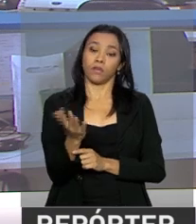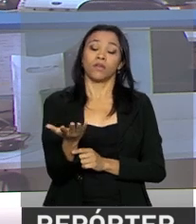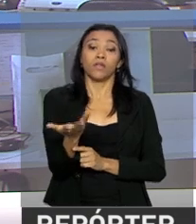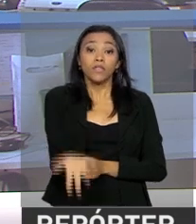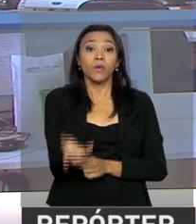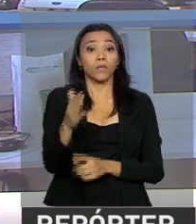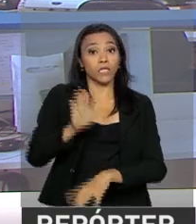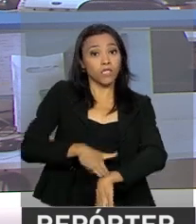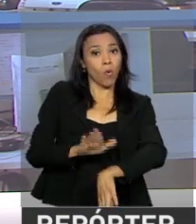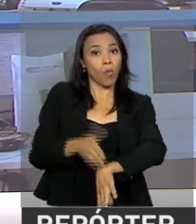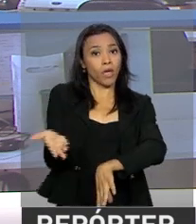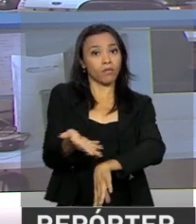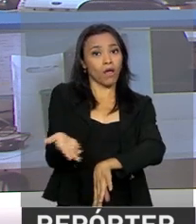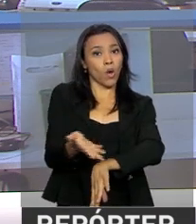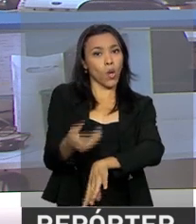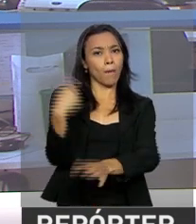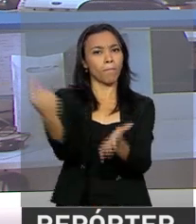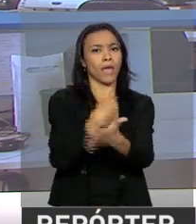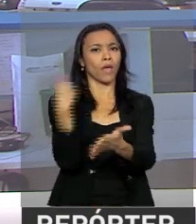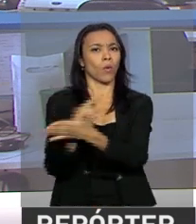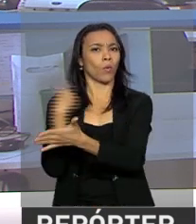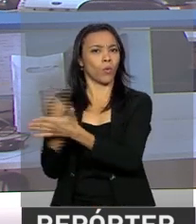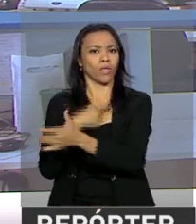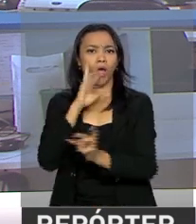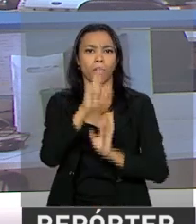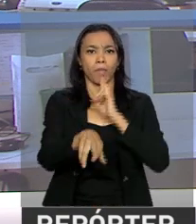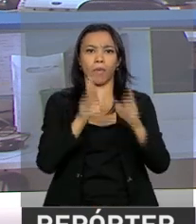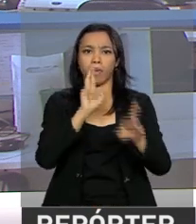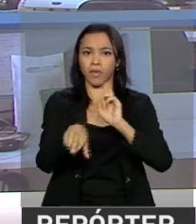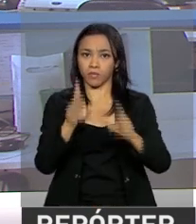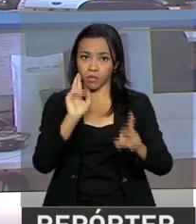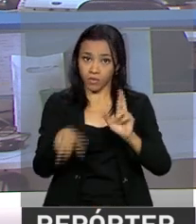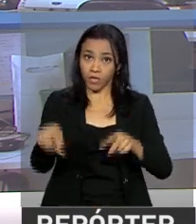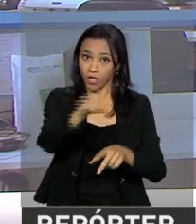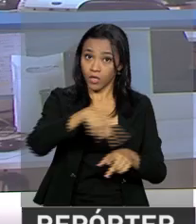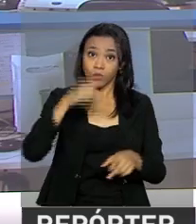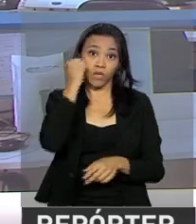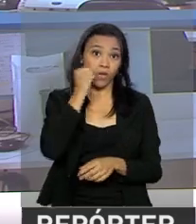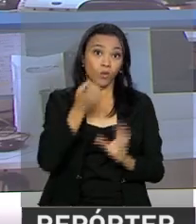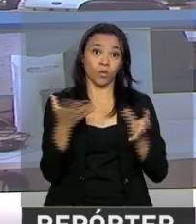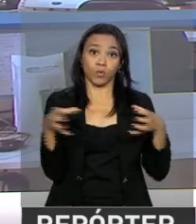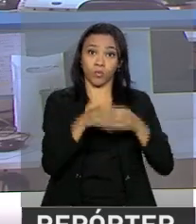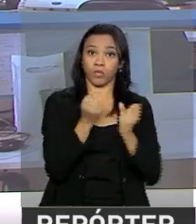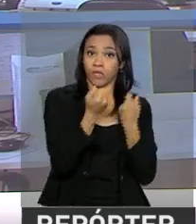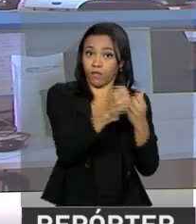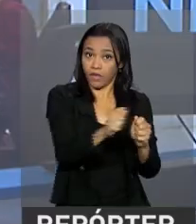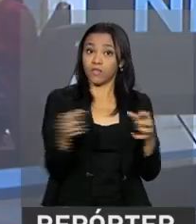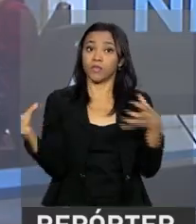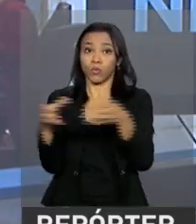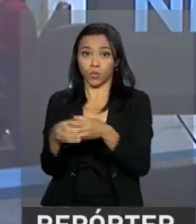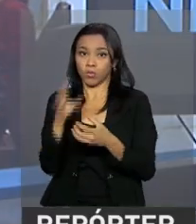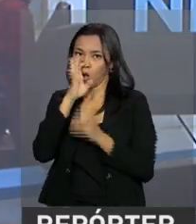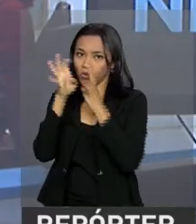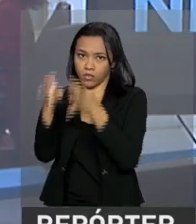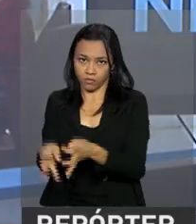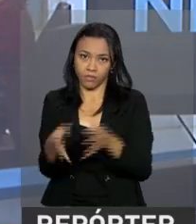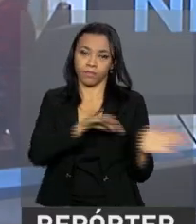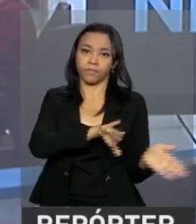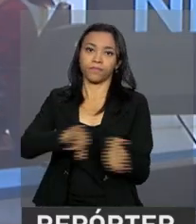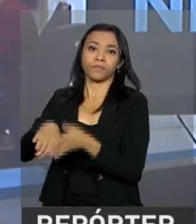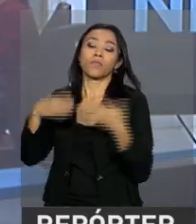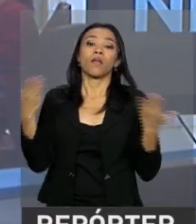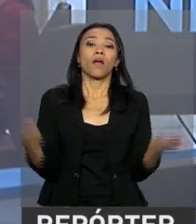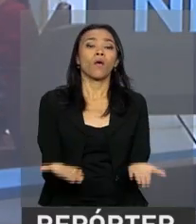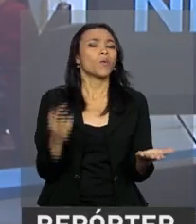momento, responde a perguntas dos senadores da defesa e de acusação. E vamos saber agora